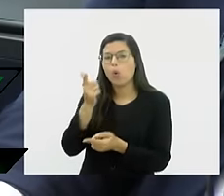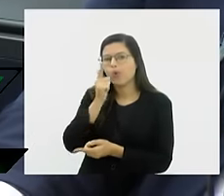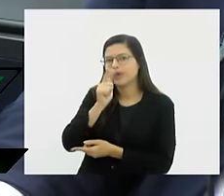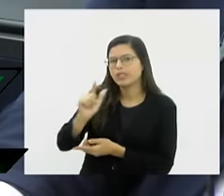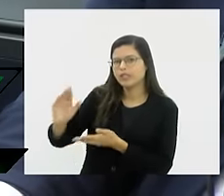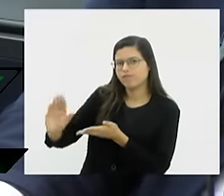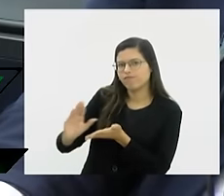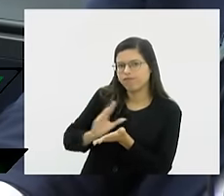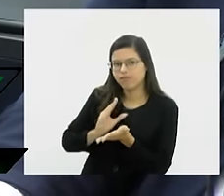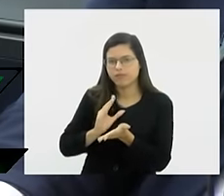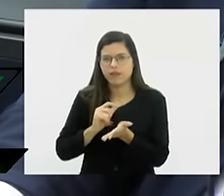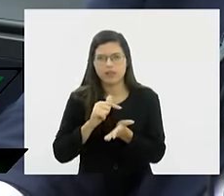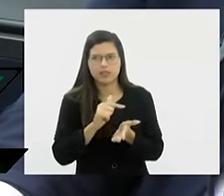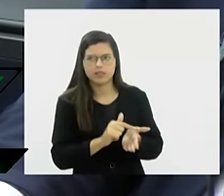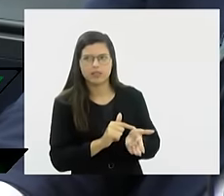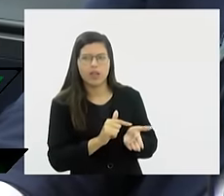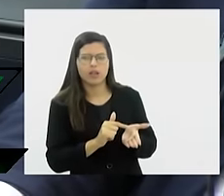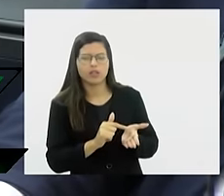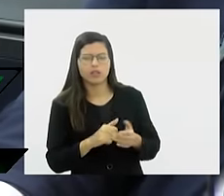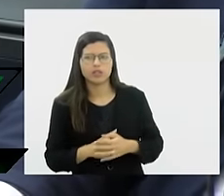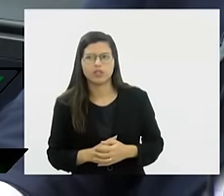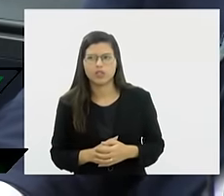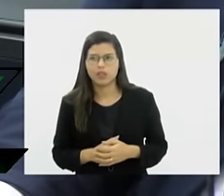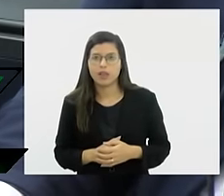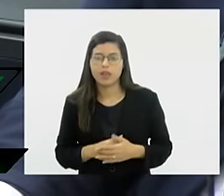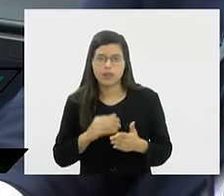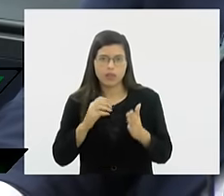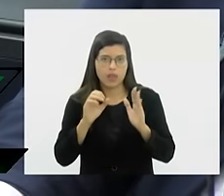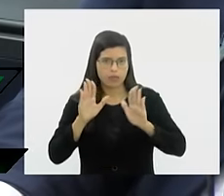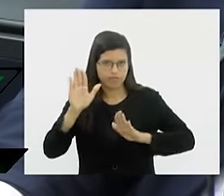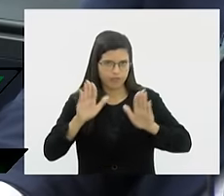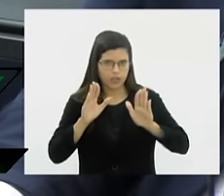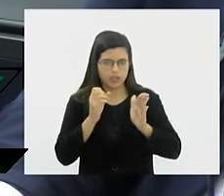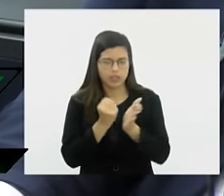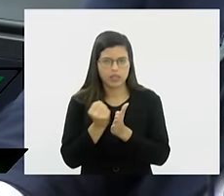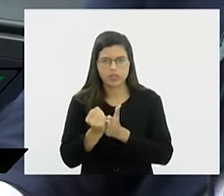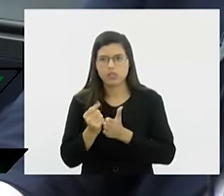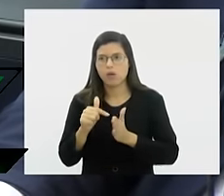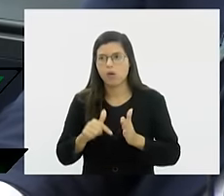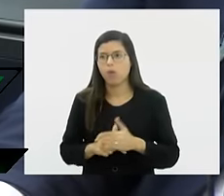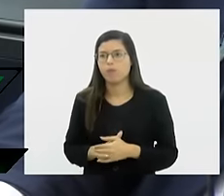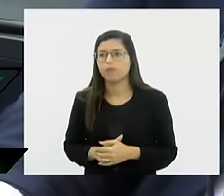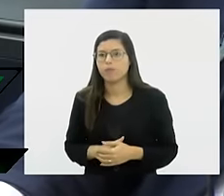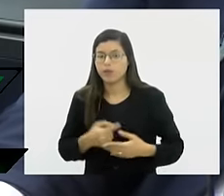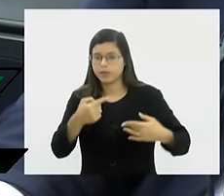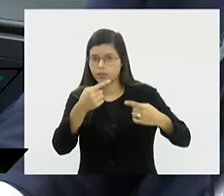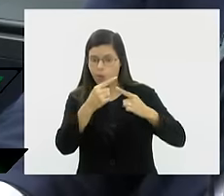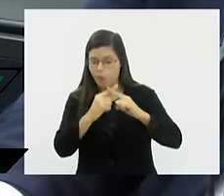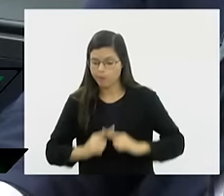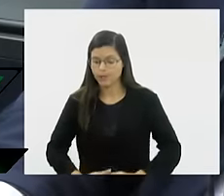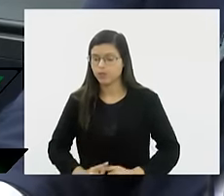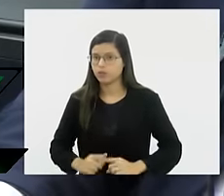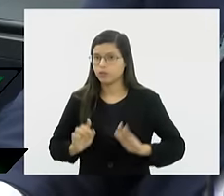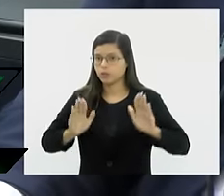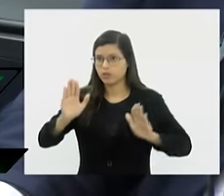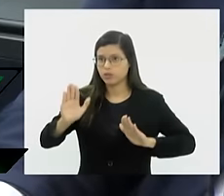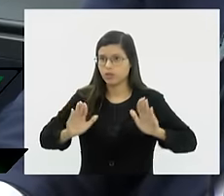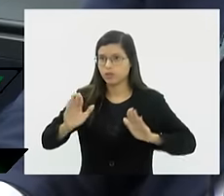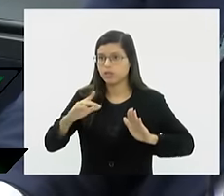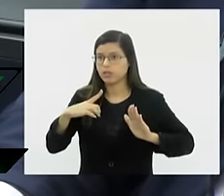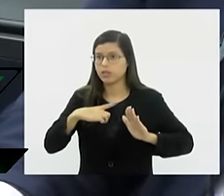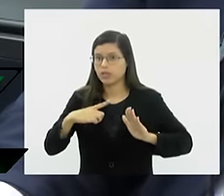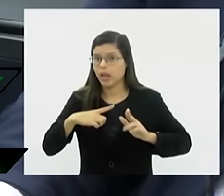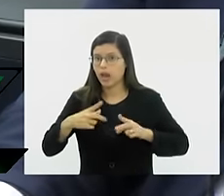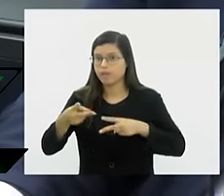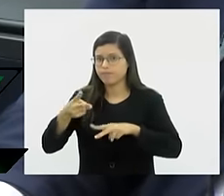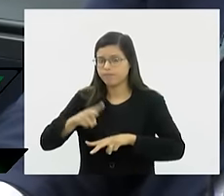decorrente da adjudicação do objeto da licitação, o caráter competitivo do processo licitatório, com pena prevista